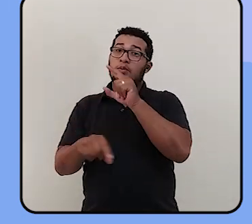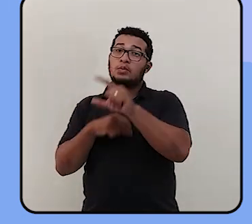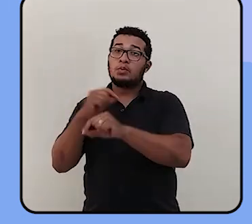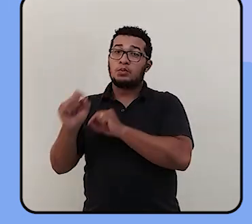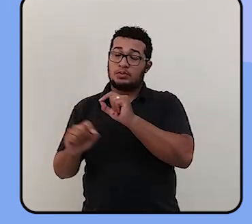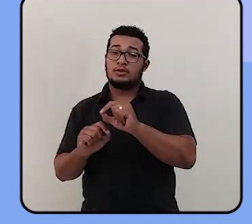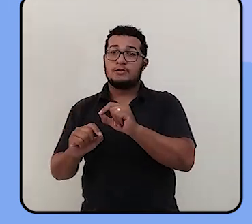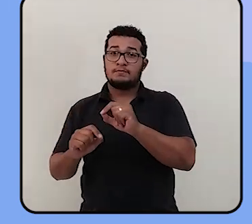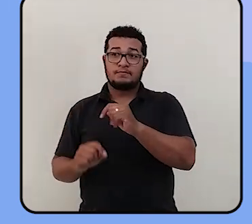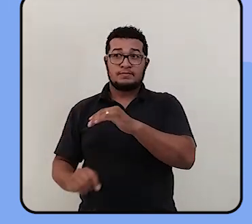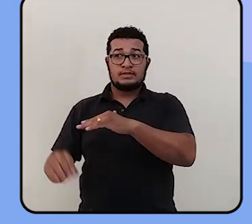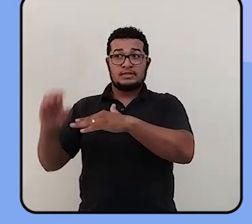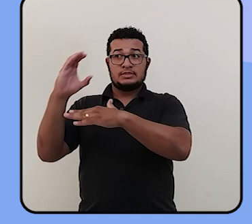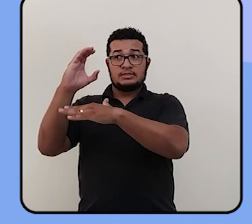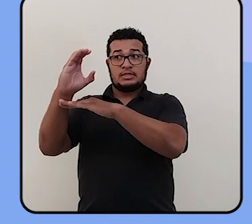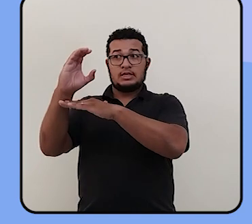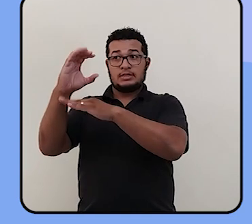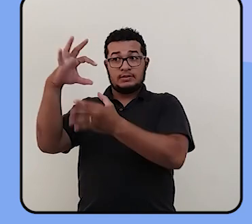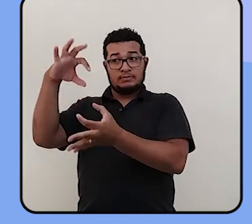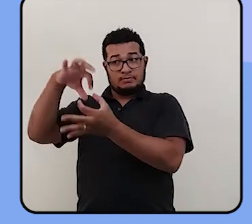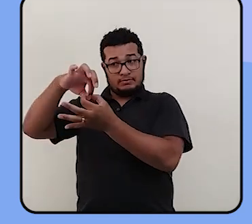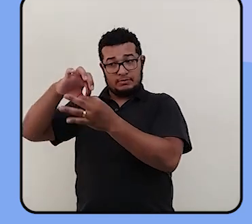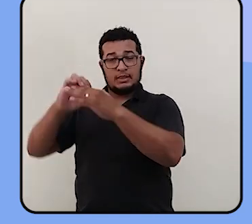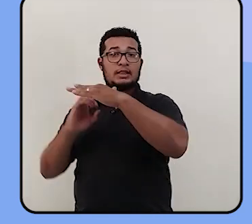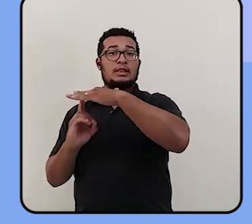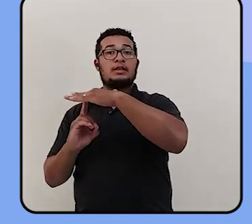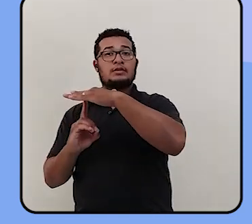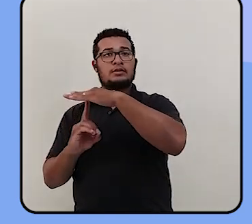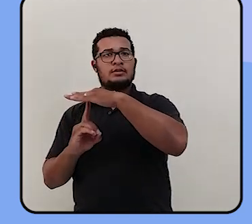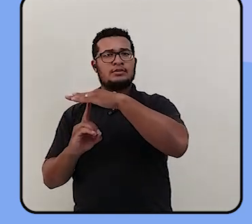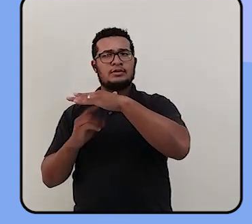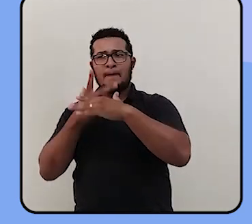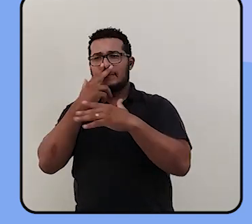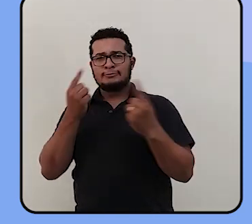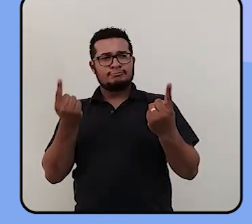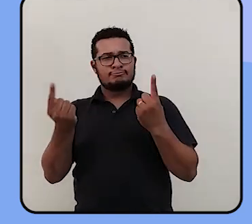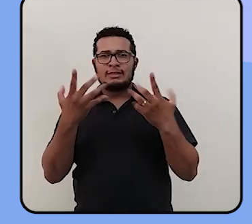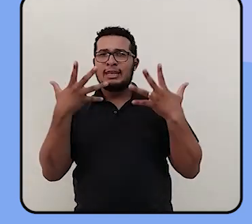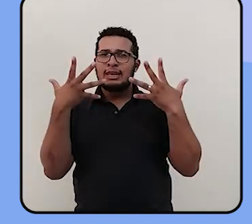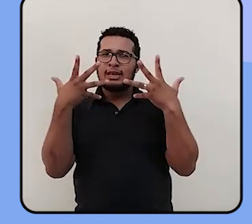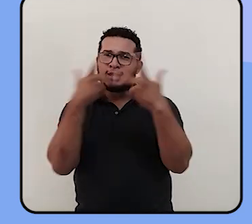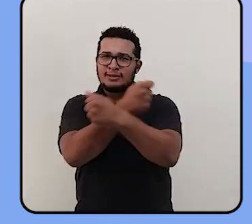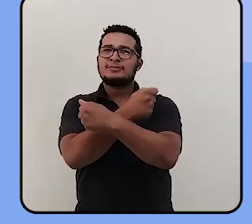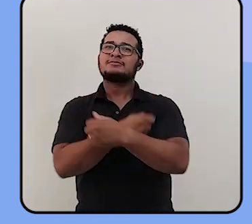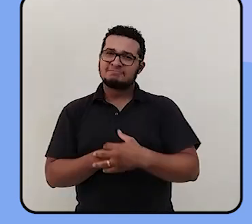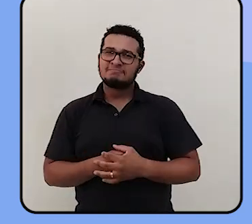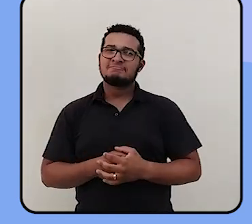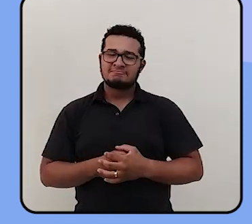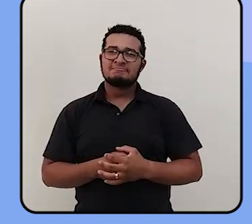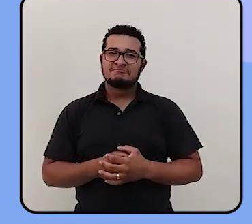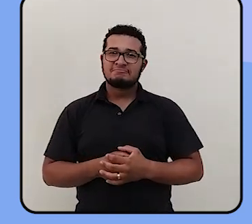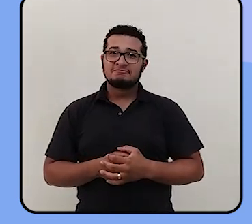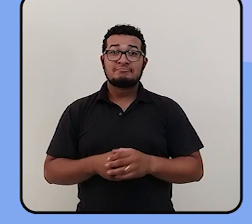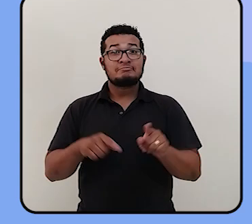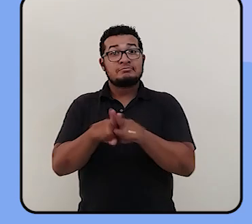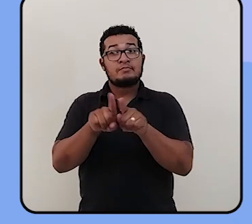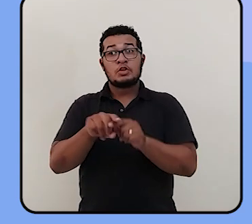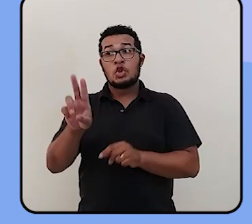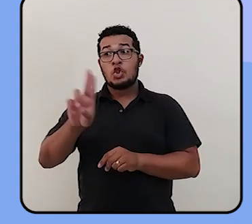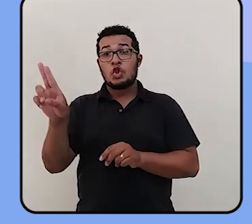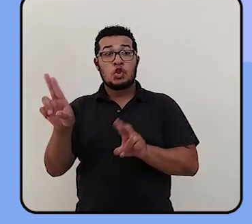assim como C está para D. É lindo, não é? Outra coisa aqui, ó,